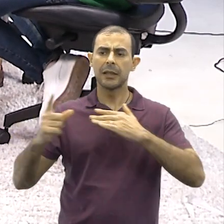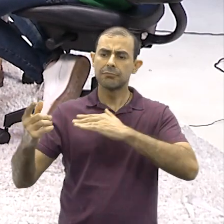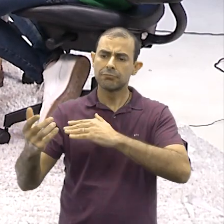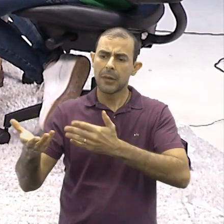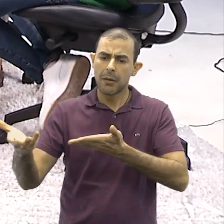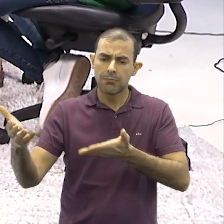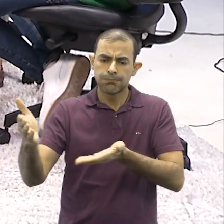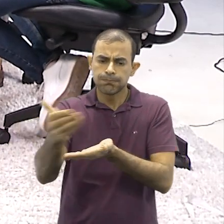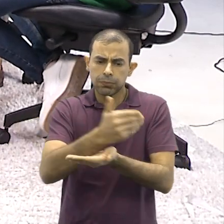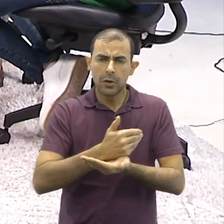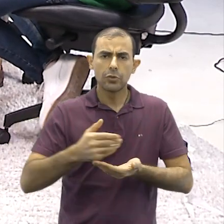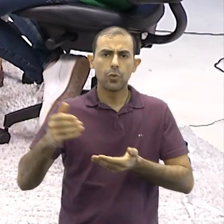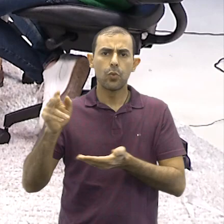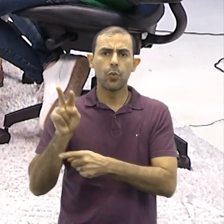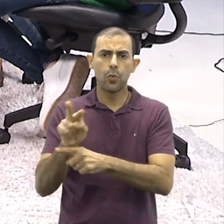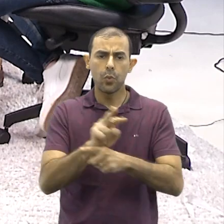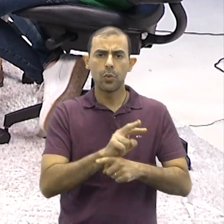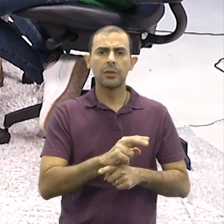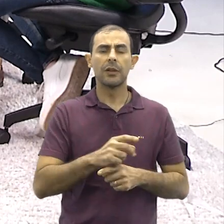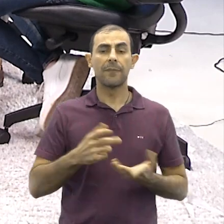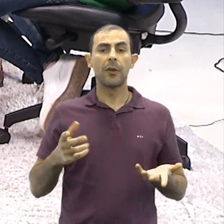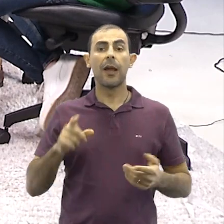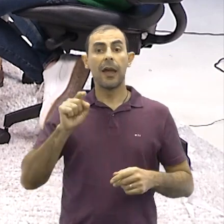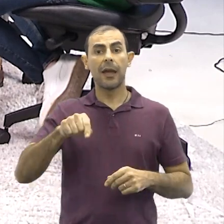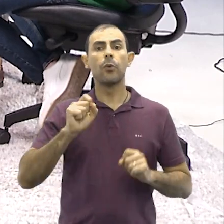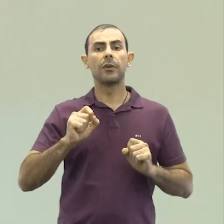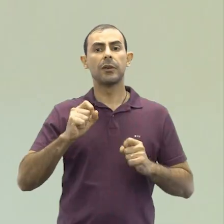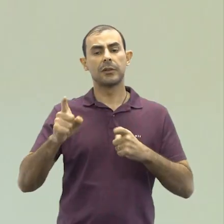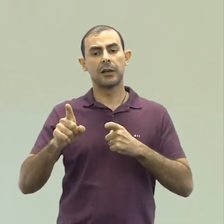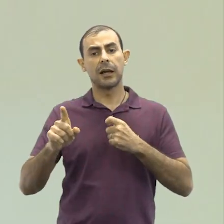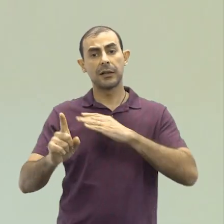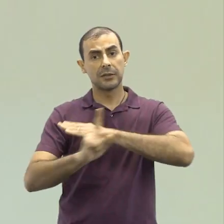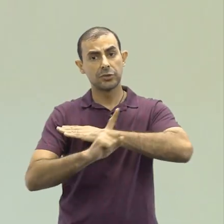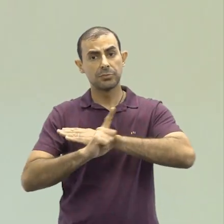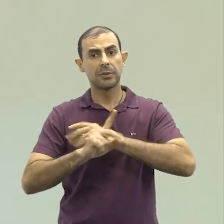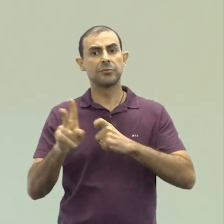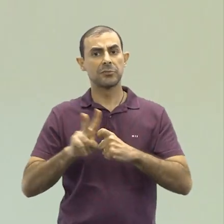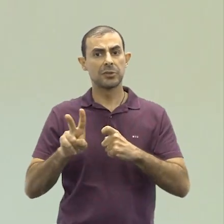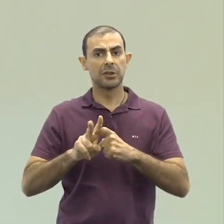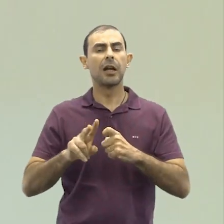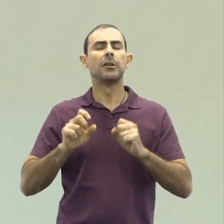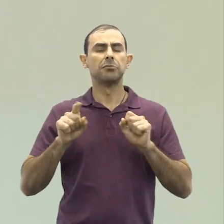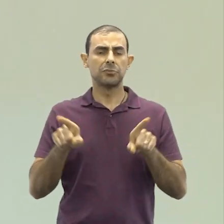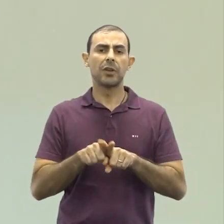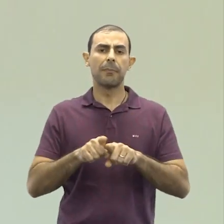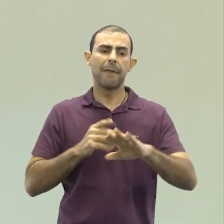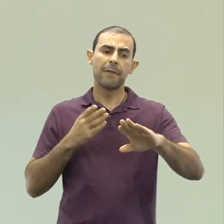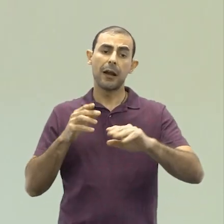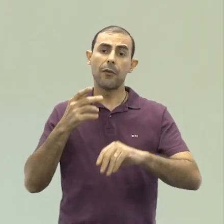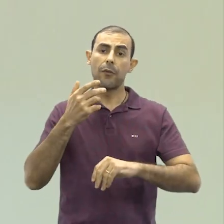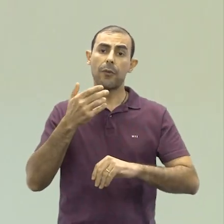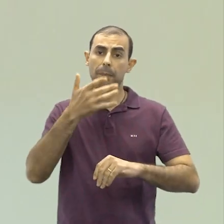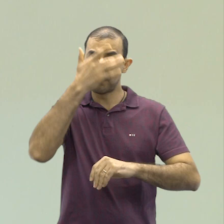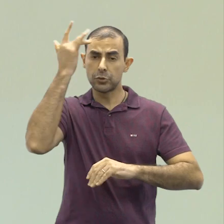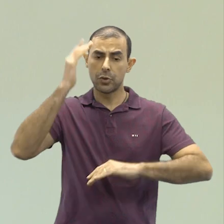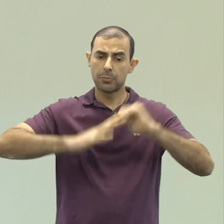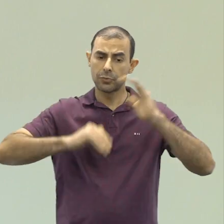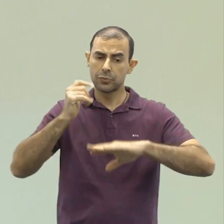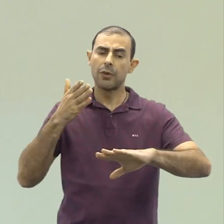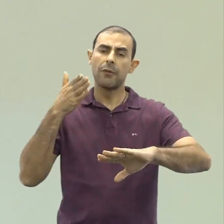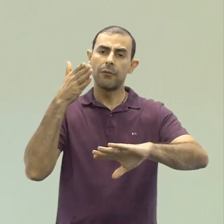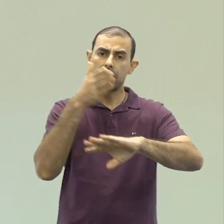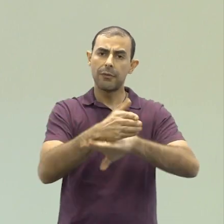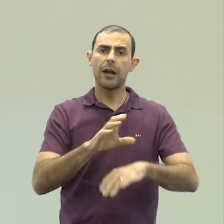esse cadastro permite que elas recebam atendimento veterinário, que é aberto a toda a população também. A equipe vai até o local das ONGs para levar o atendimento lá e